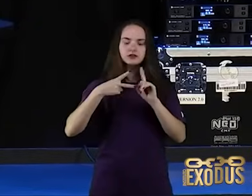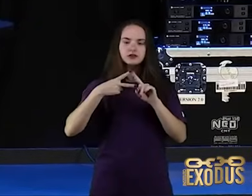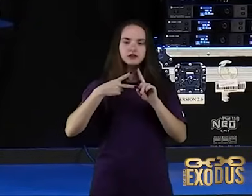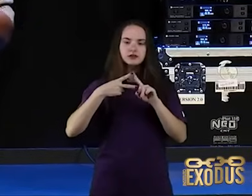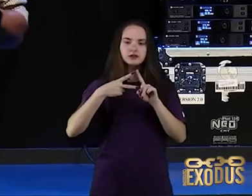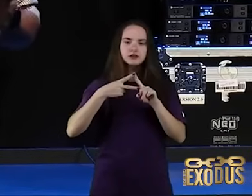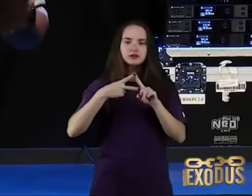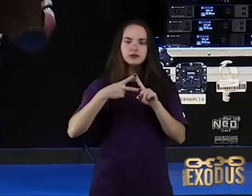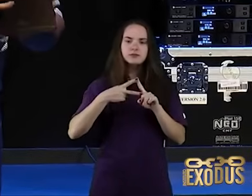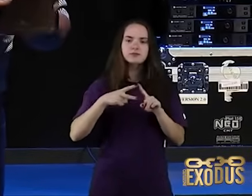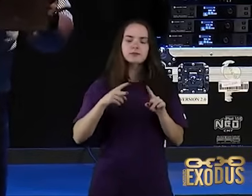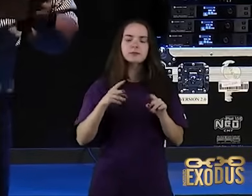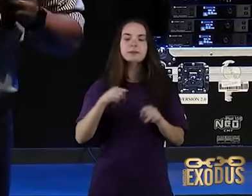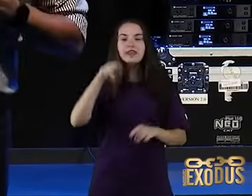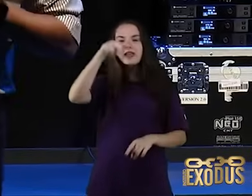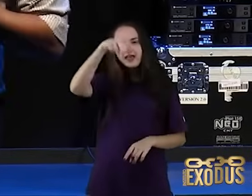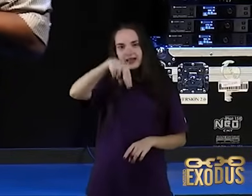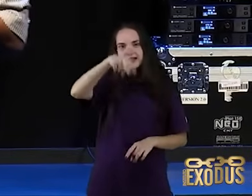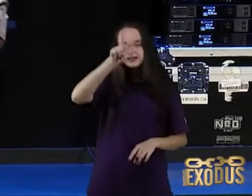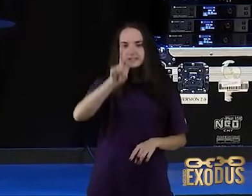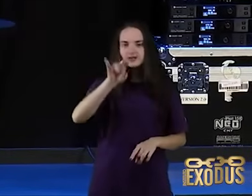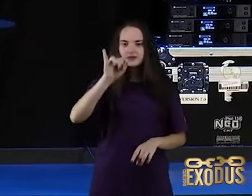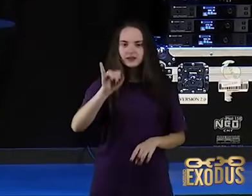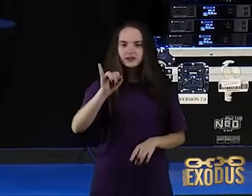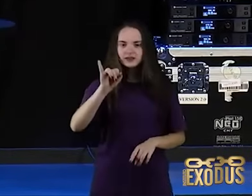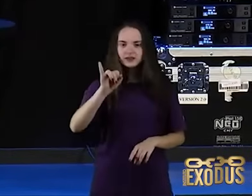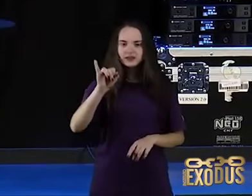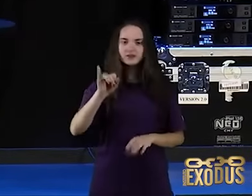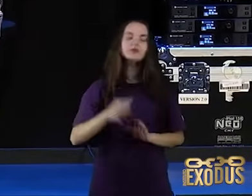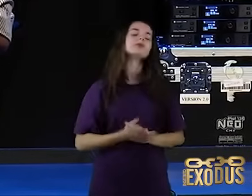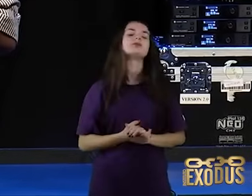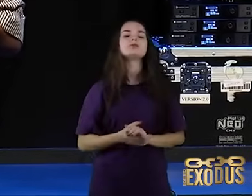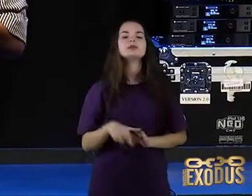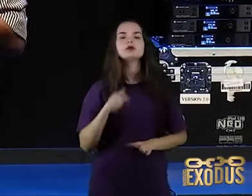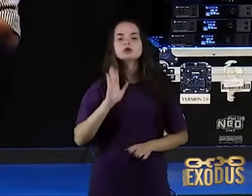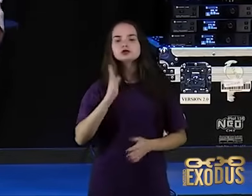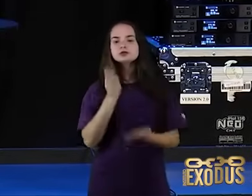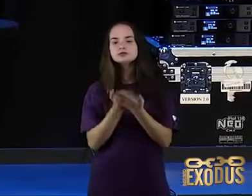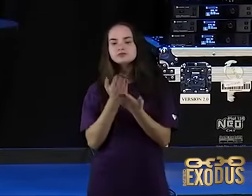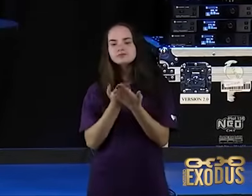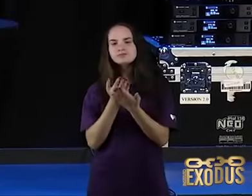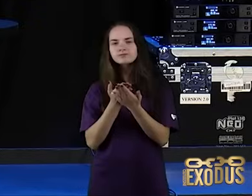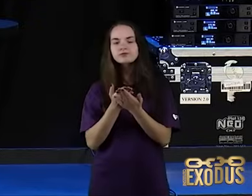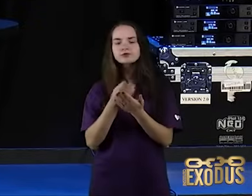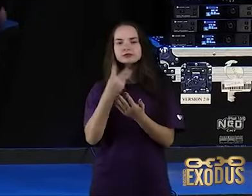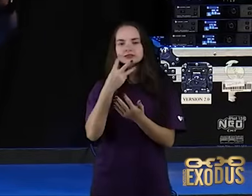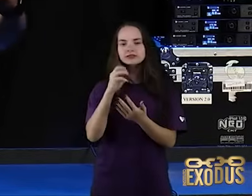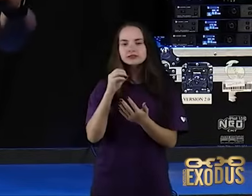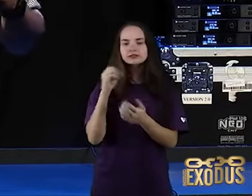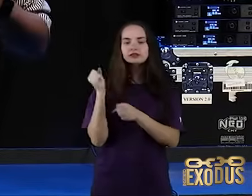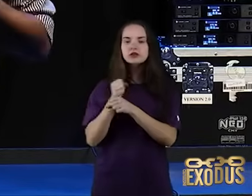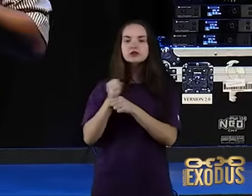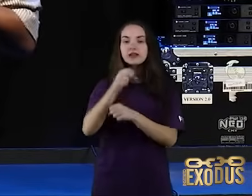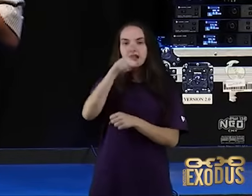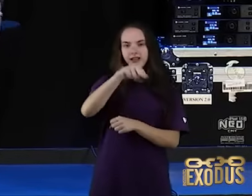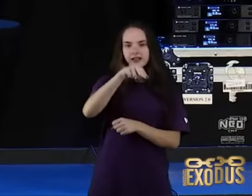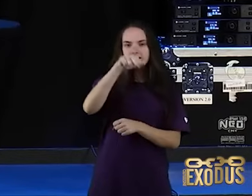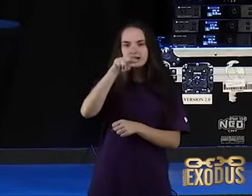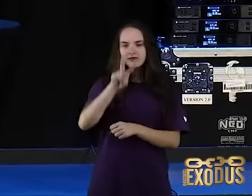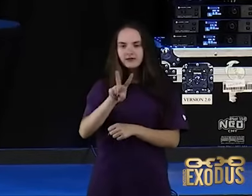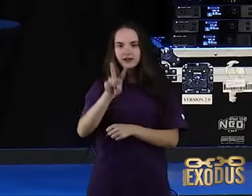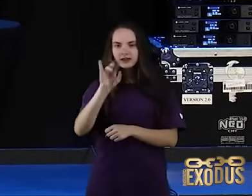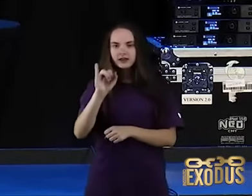integrada NVI é uma versão que eu uso já há 30 anos eu gosto da NVI ela é muito mais simples que essas